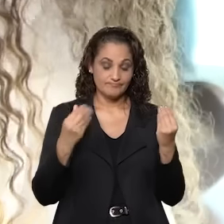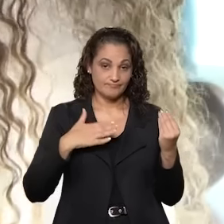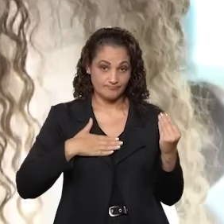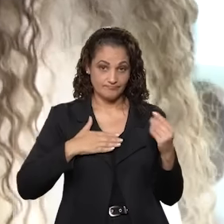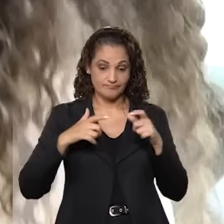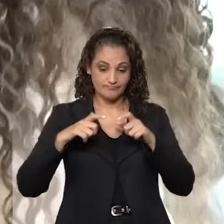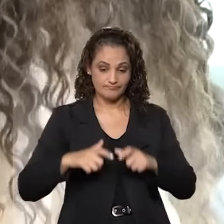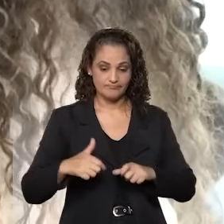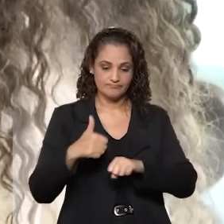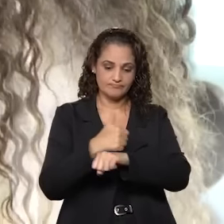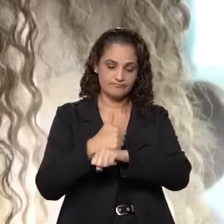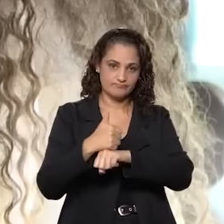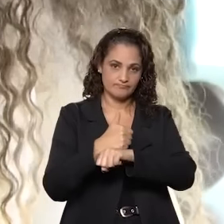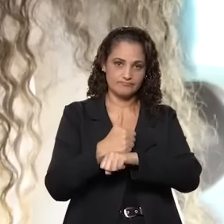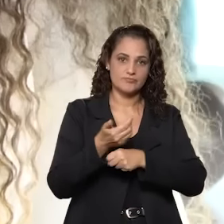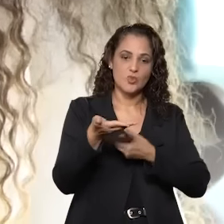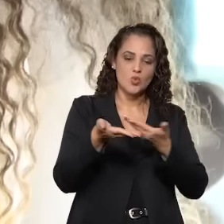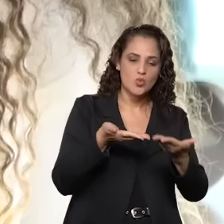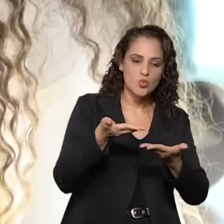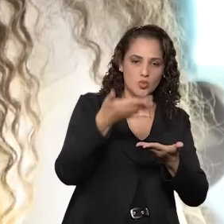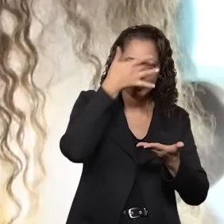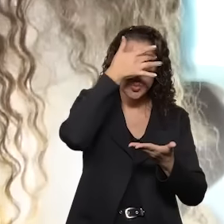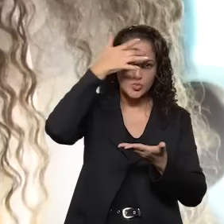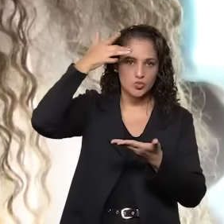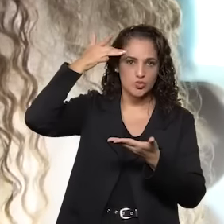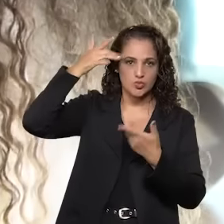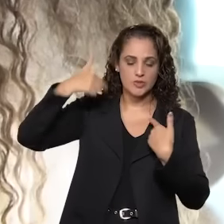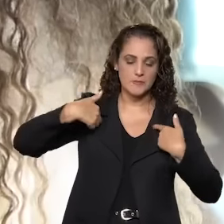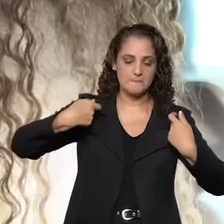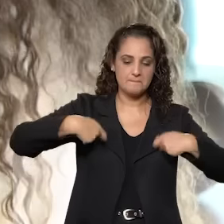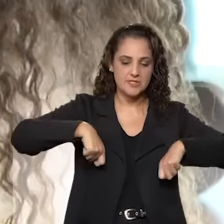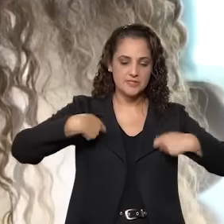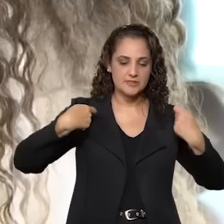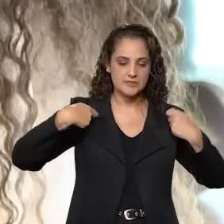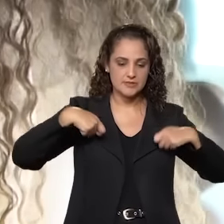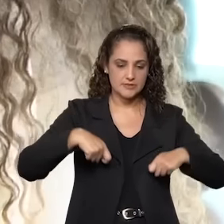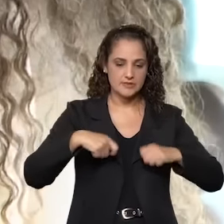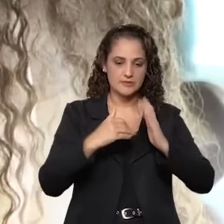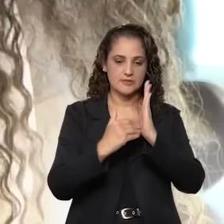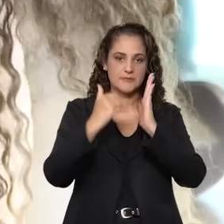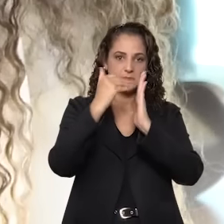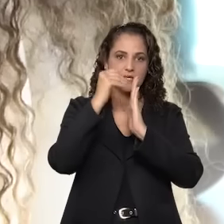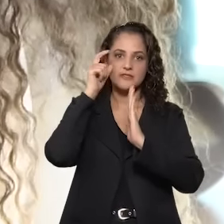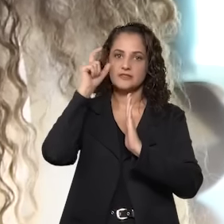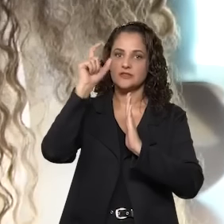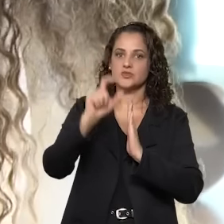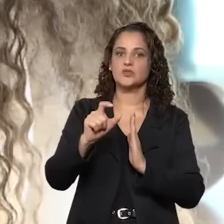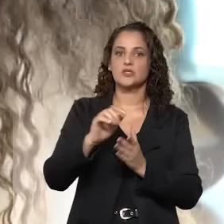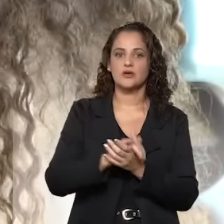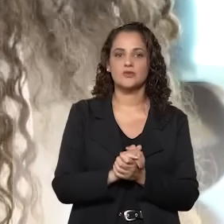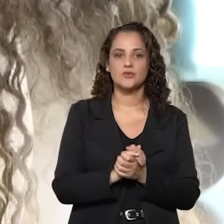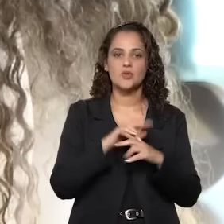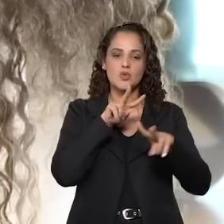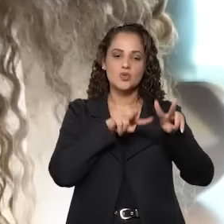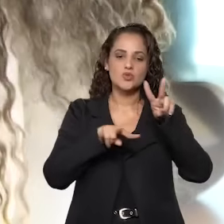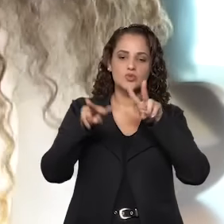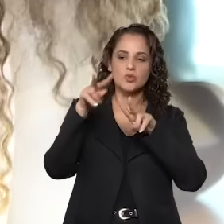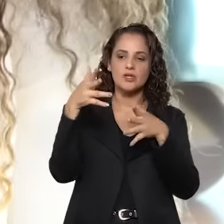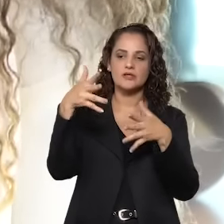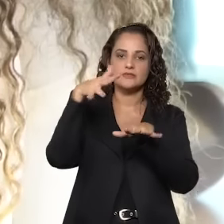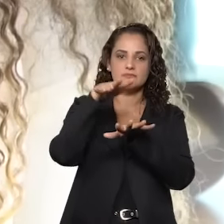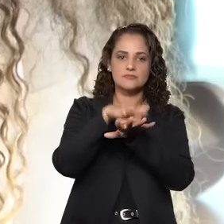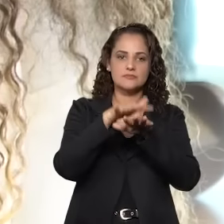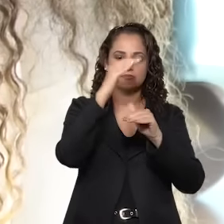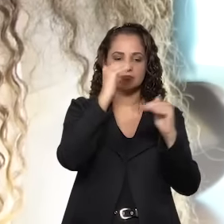né que cuida de pessoas eu precisava ser mais intencional no olhar para a inclusão e Equidade de pessoas